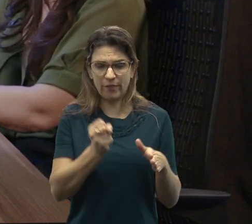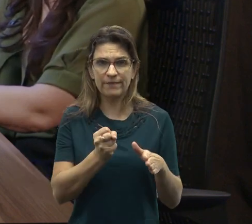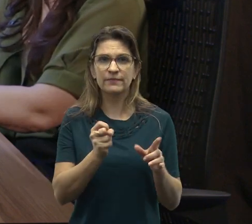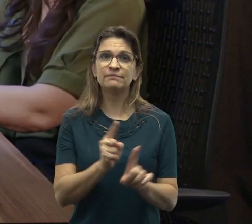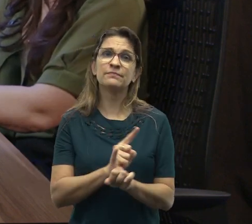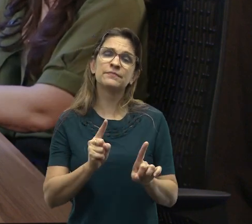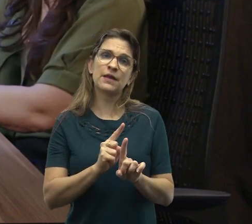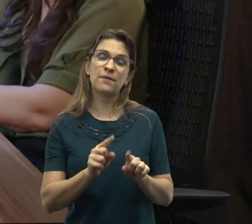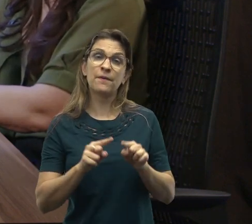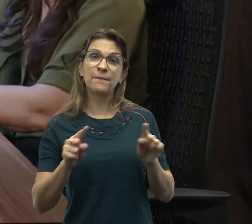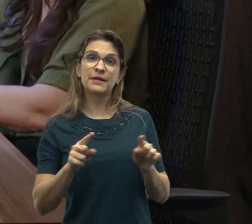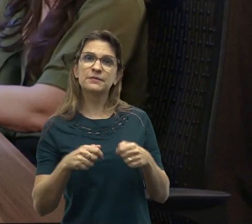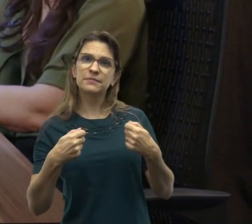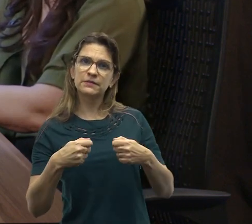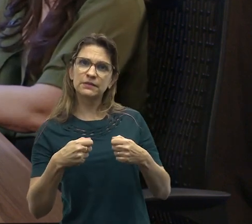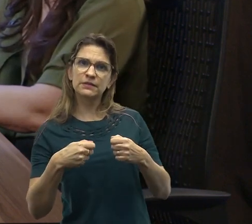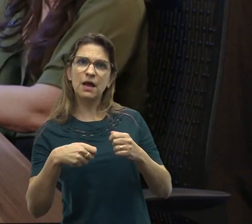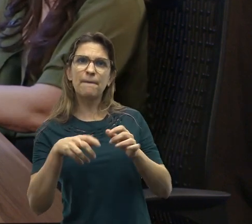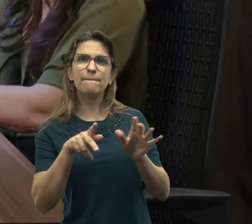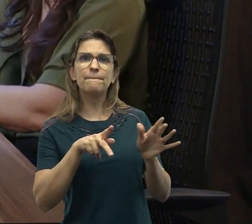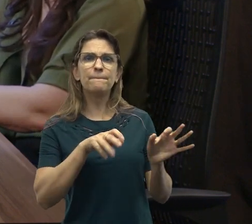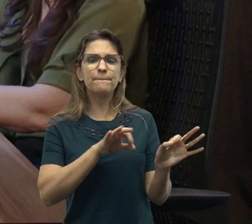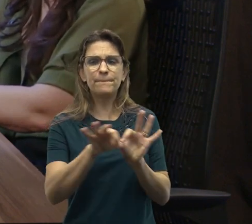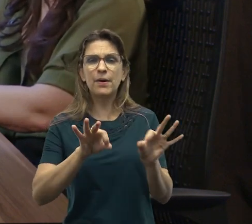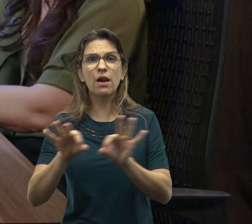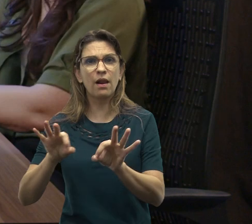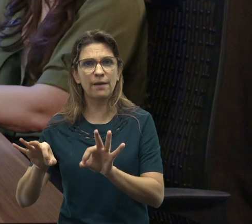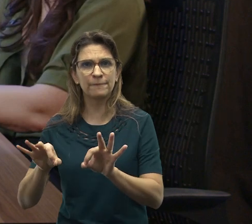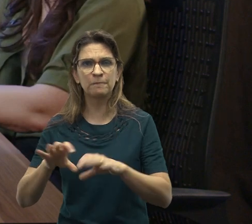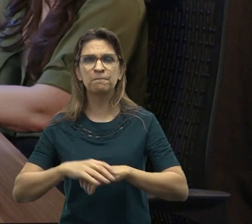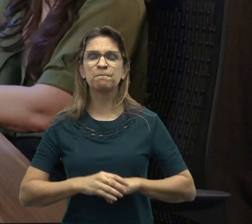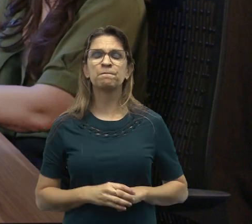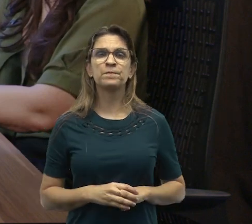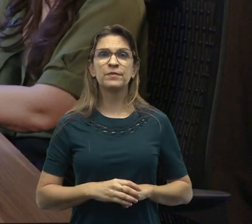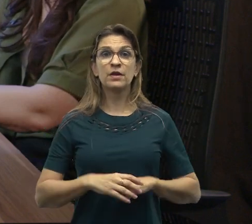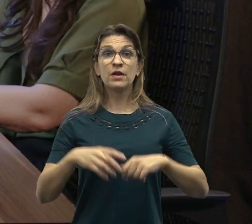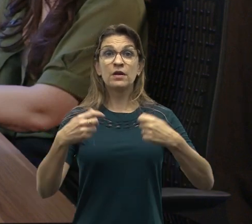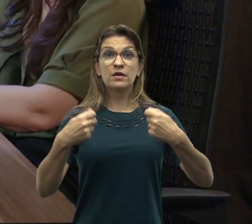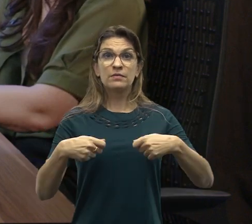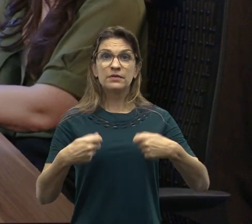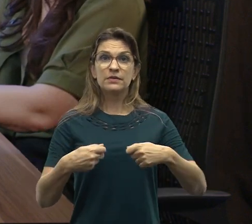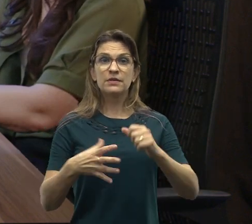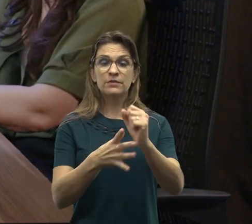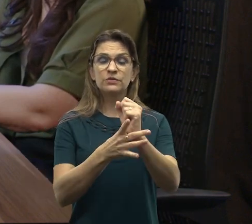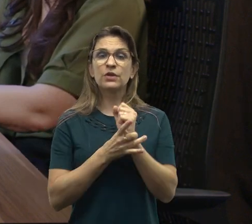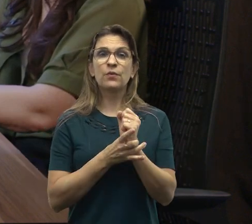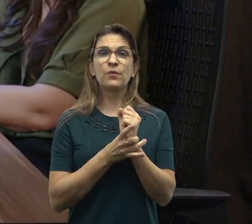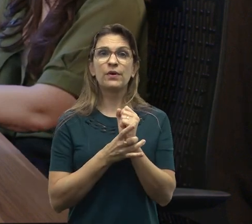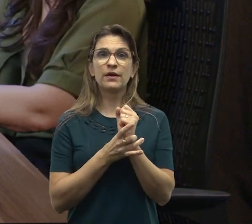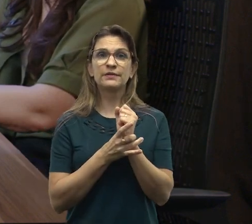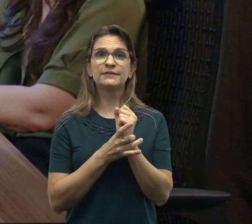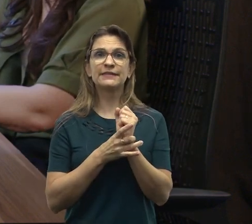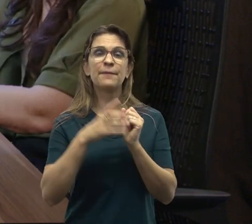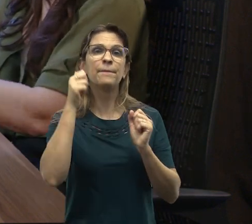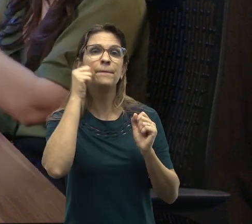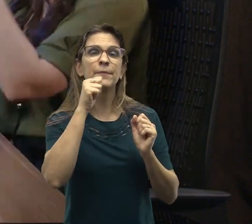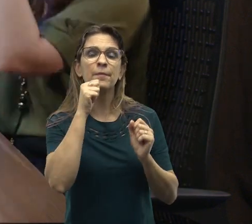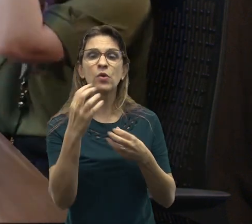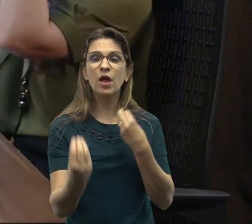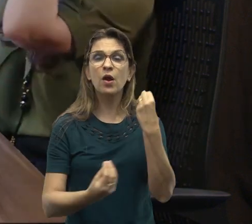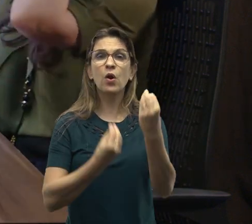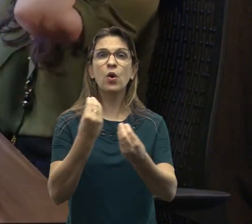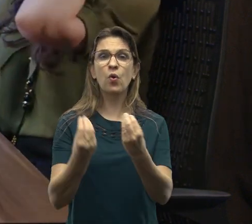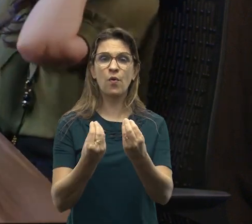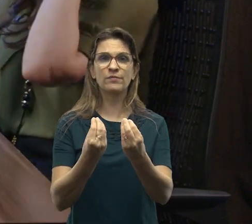uma previsão maior. O que a gente precisa dar segurança para essa mulher? Hoje a gente